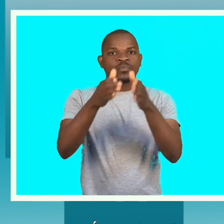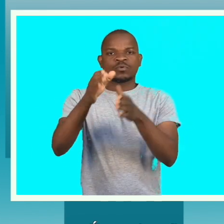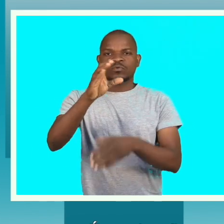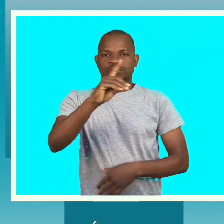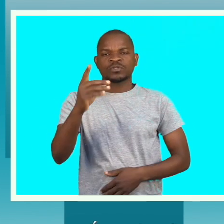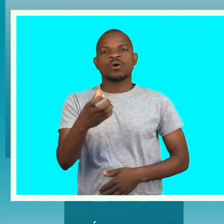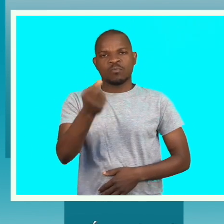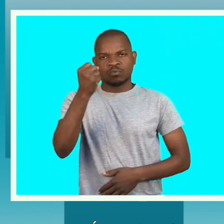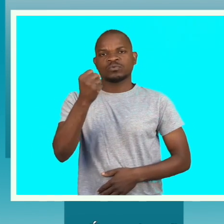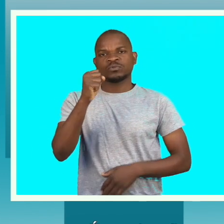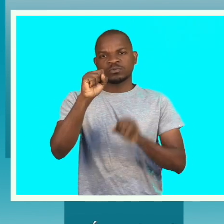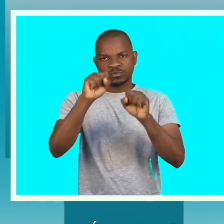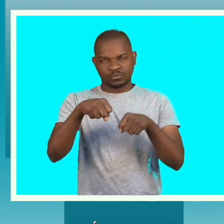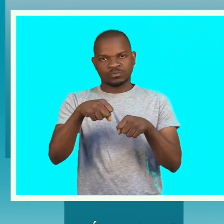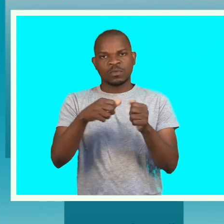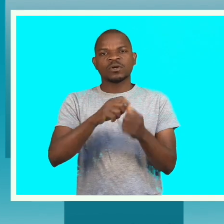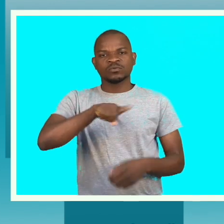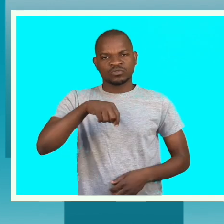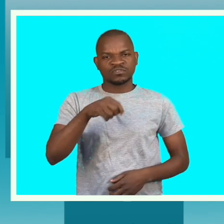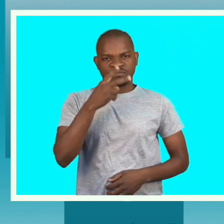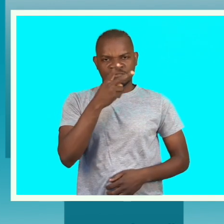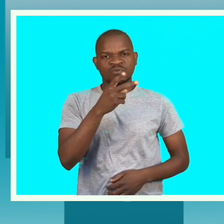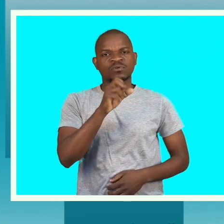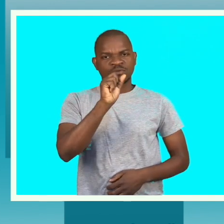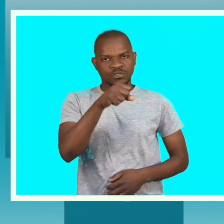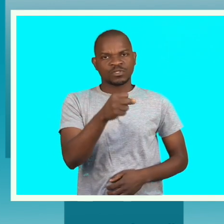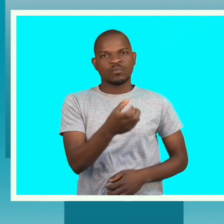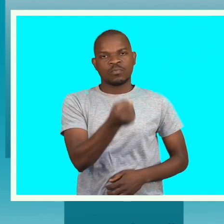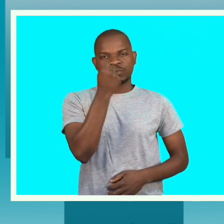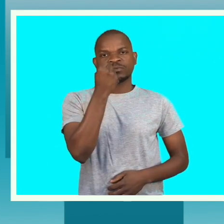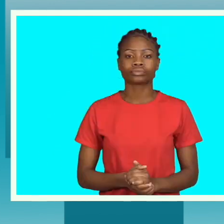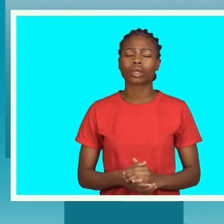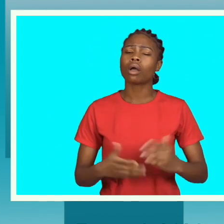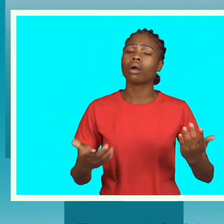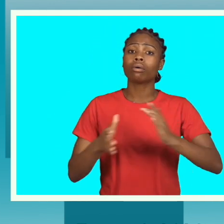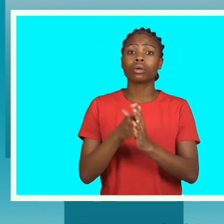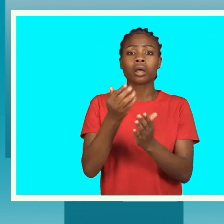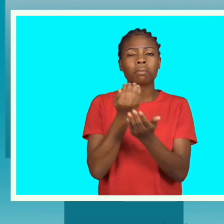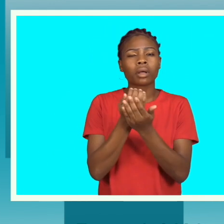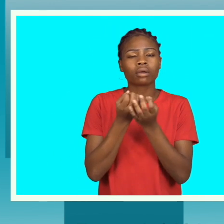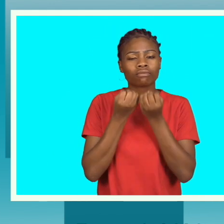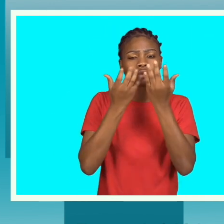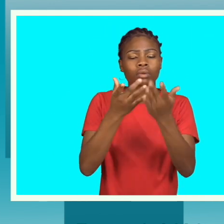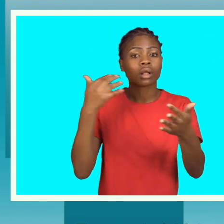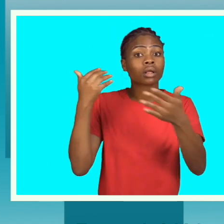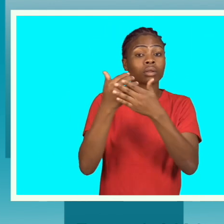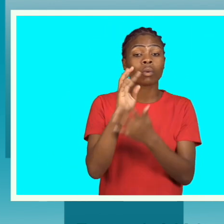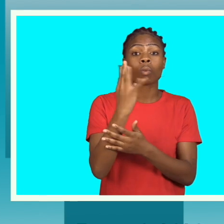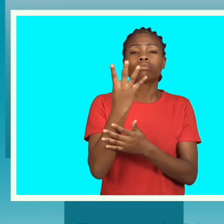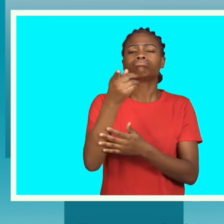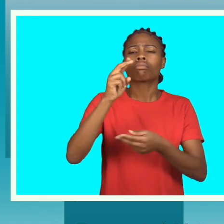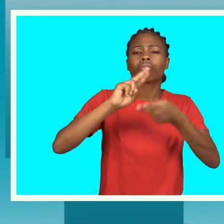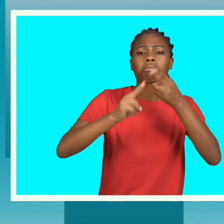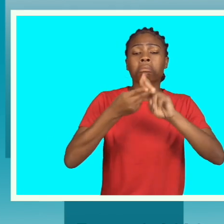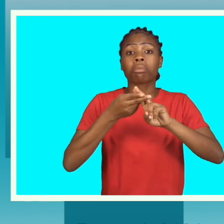deficiência podem dar também o seu melhor. Nós acreditamos que são pessoas capazes. Este apelo foi feito durante o quarto encontro